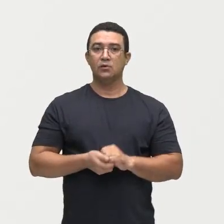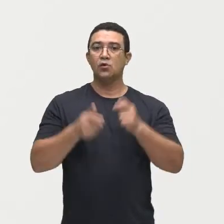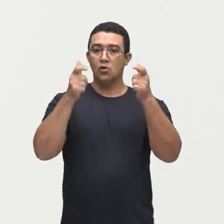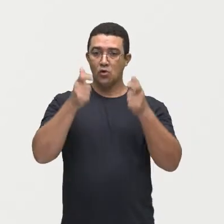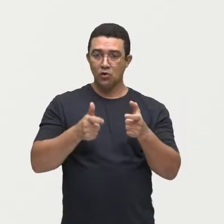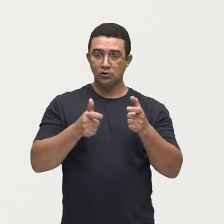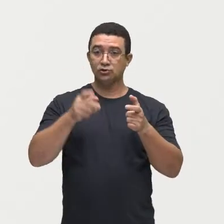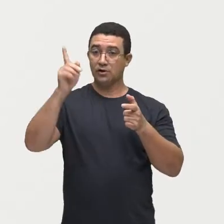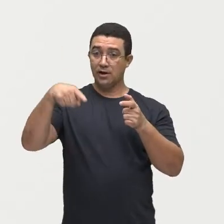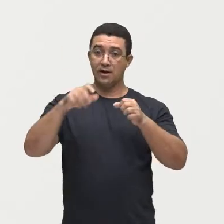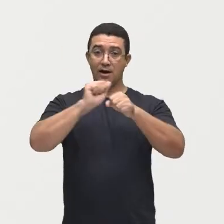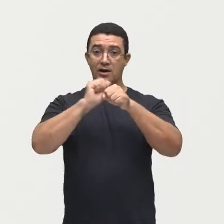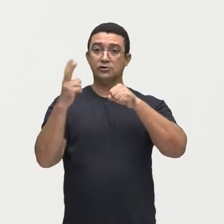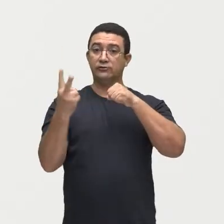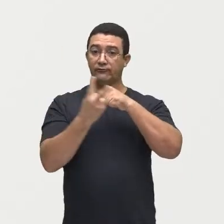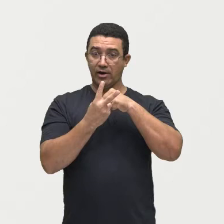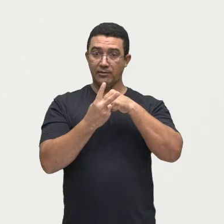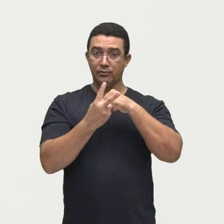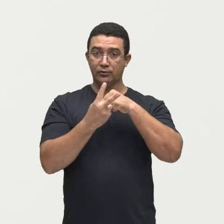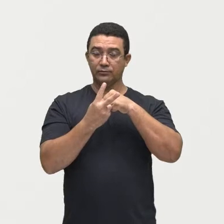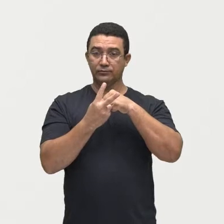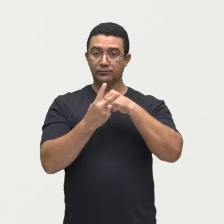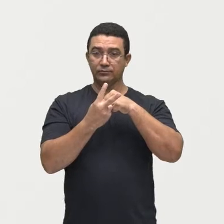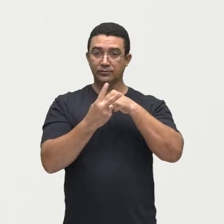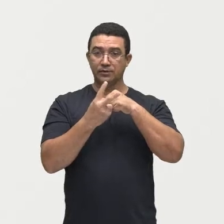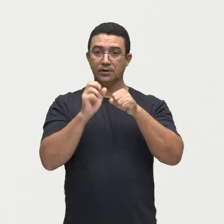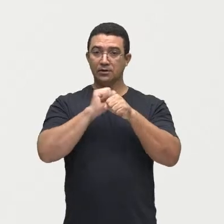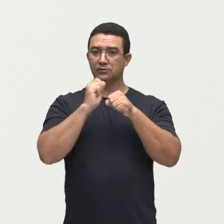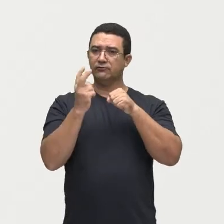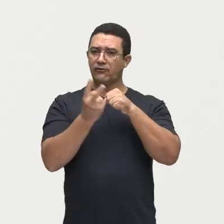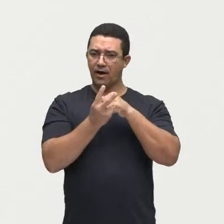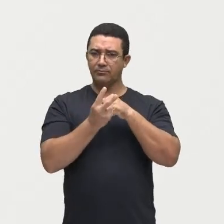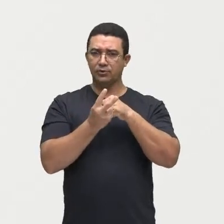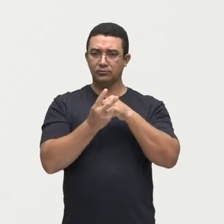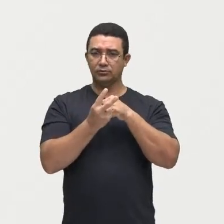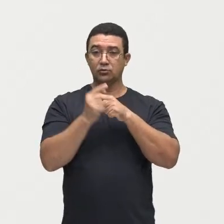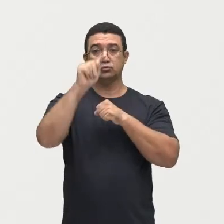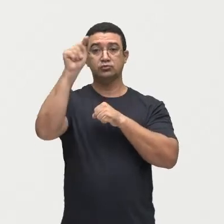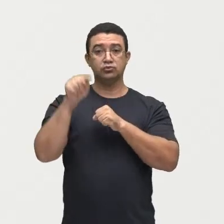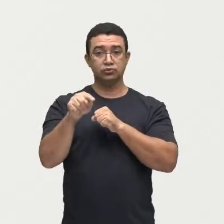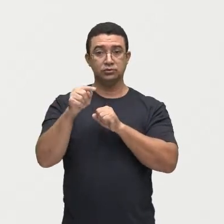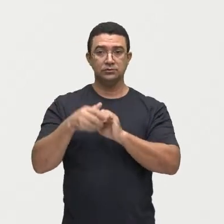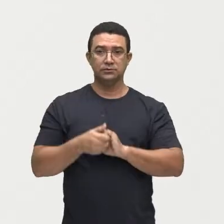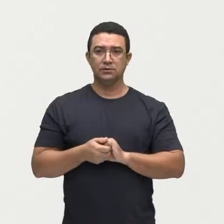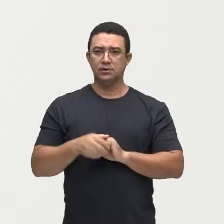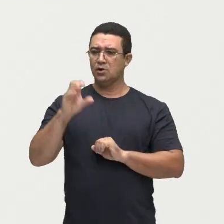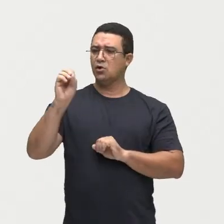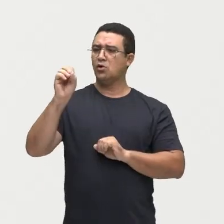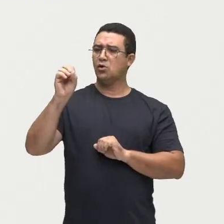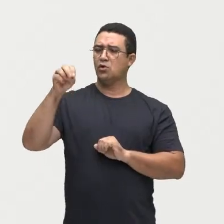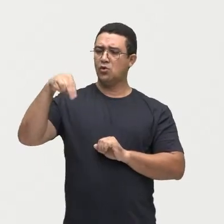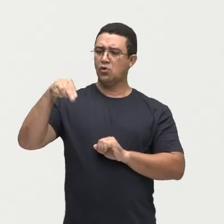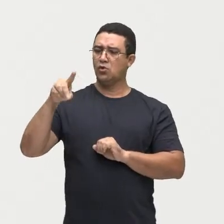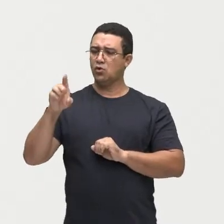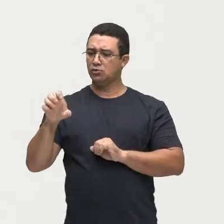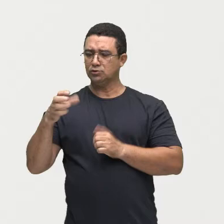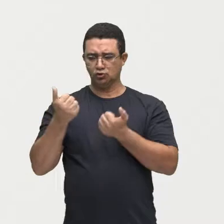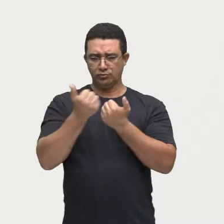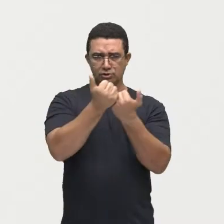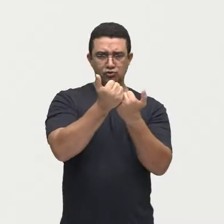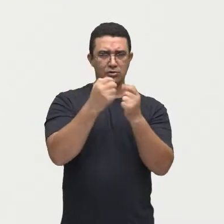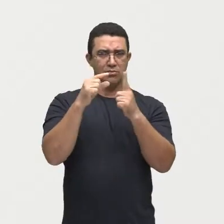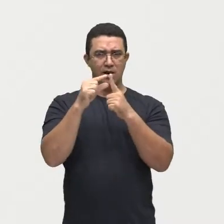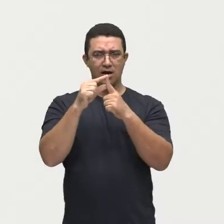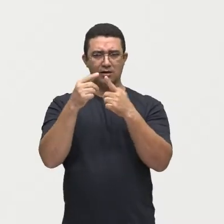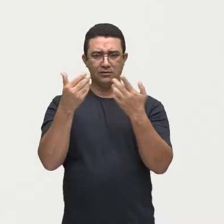advérbio interrogativo. Veja que o onde aqui é diferente. Ele está substituindo um termo? Não está. Onde você